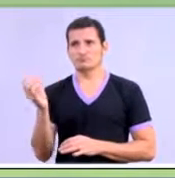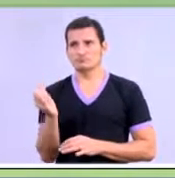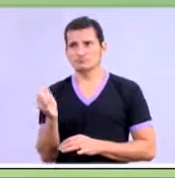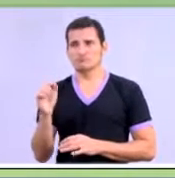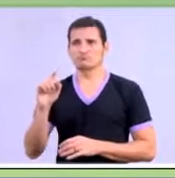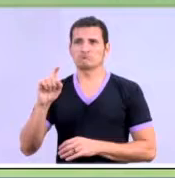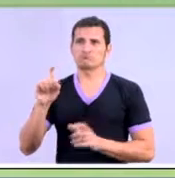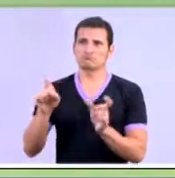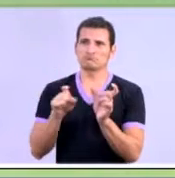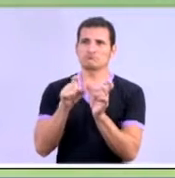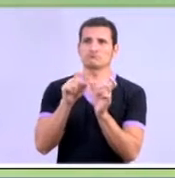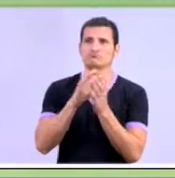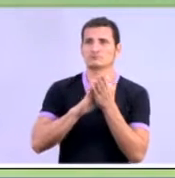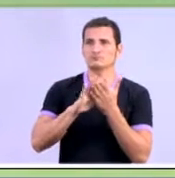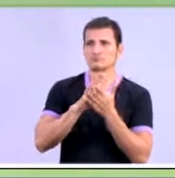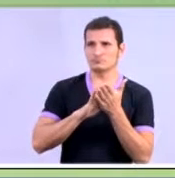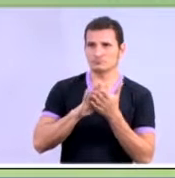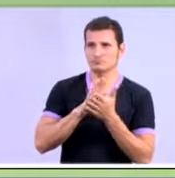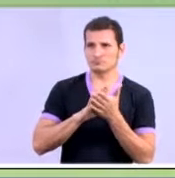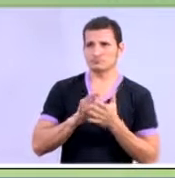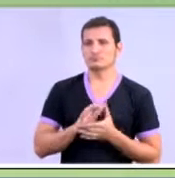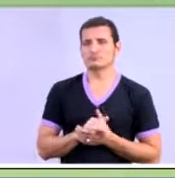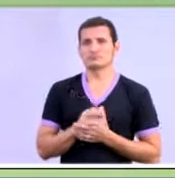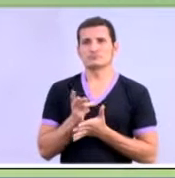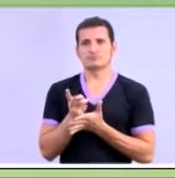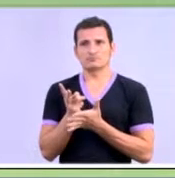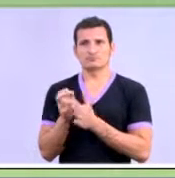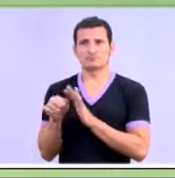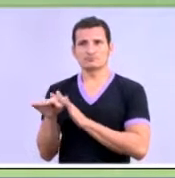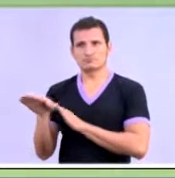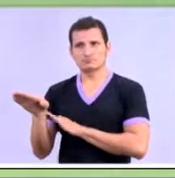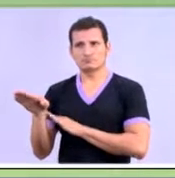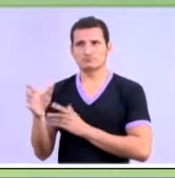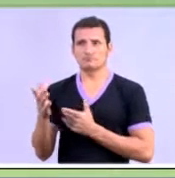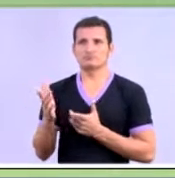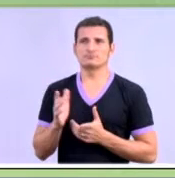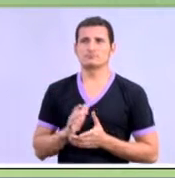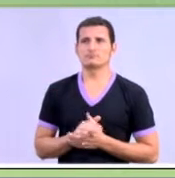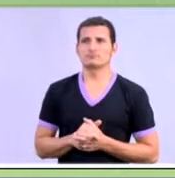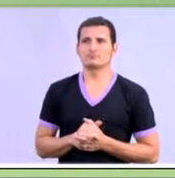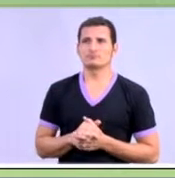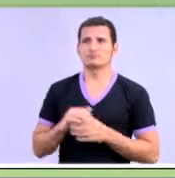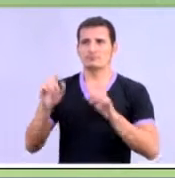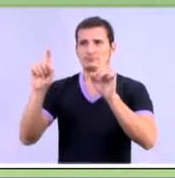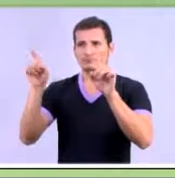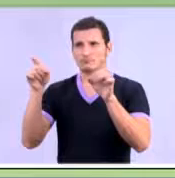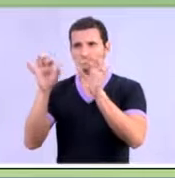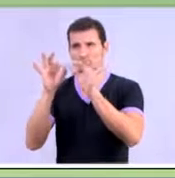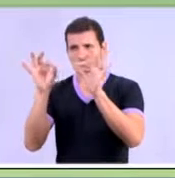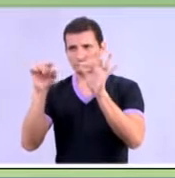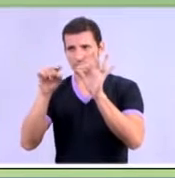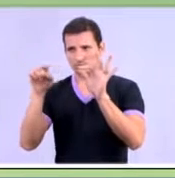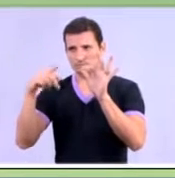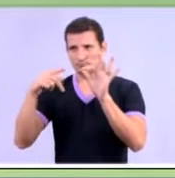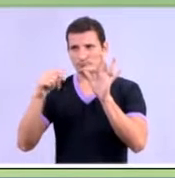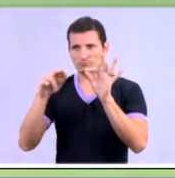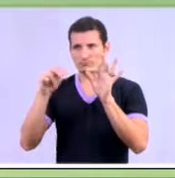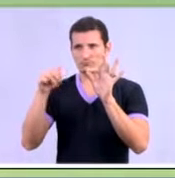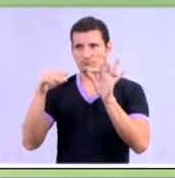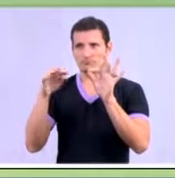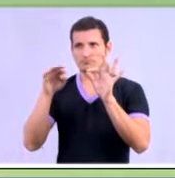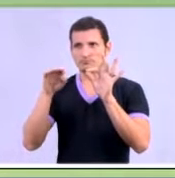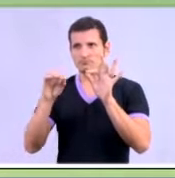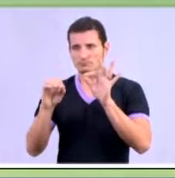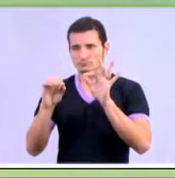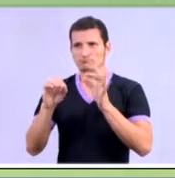retorna nada. A mesma coisa depositar, void depositar, eu passo um parâmetro valor depósito, eu executo a